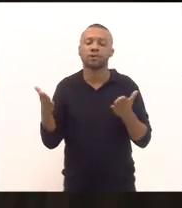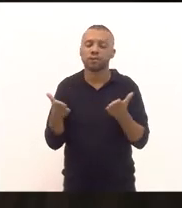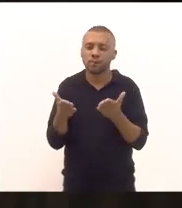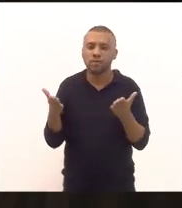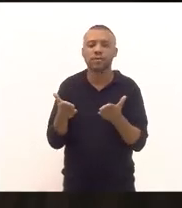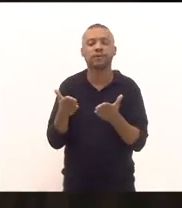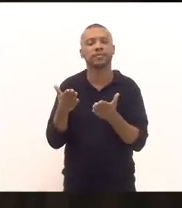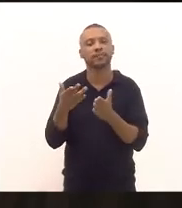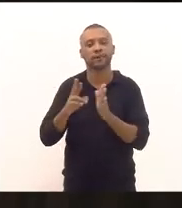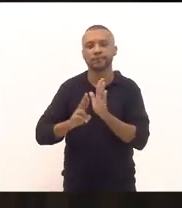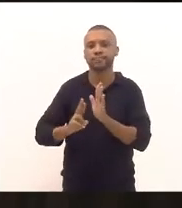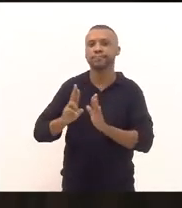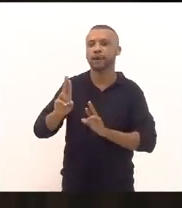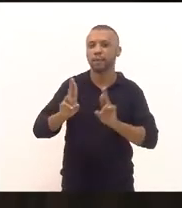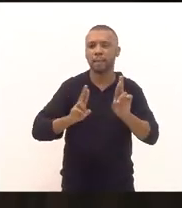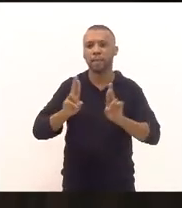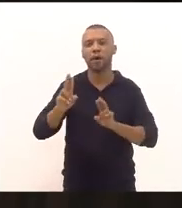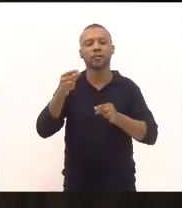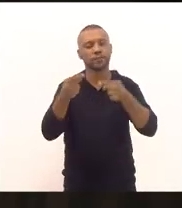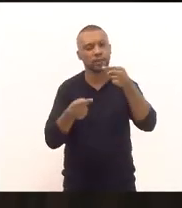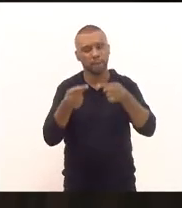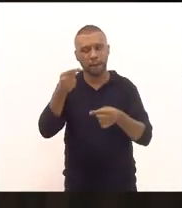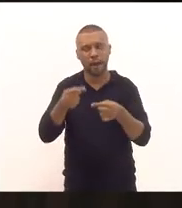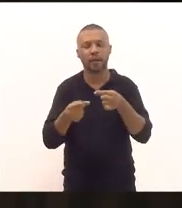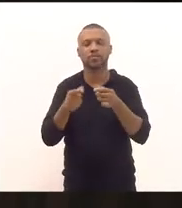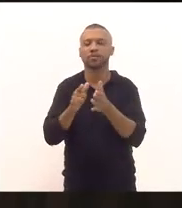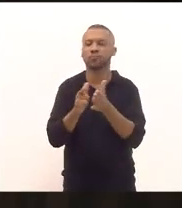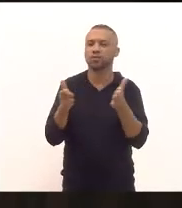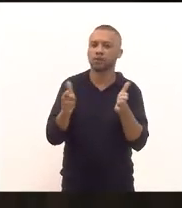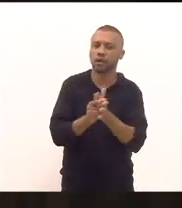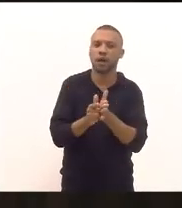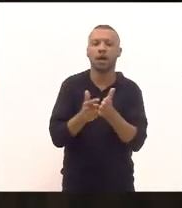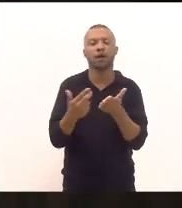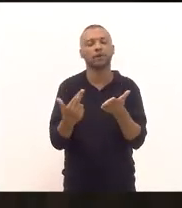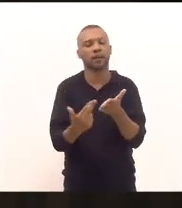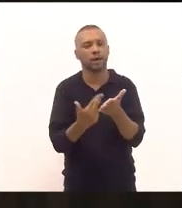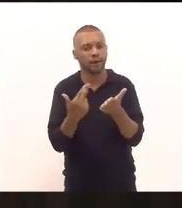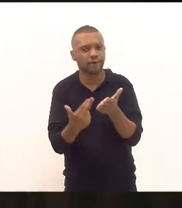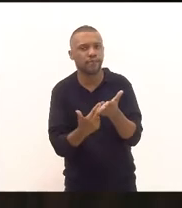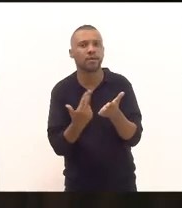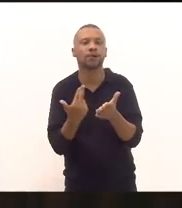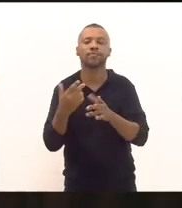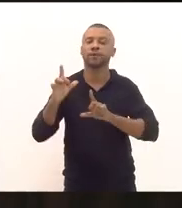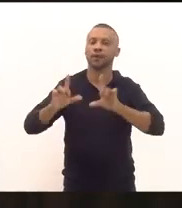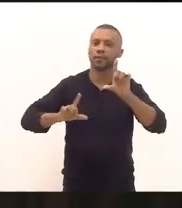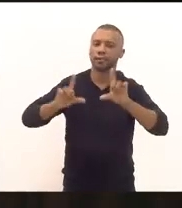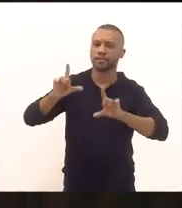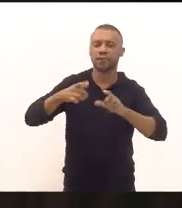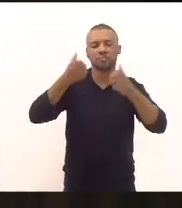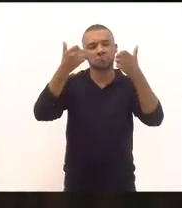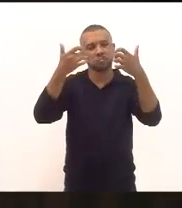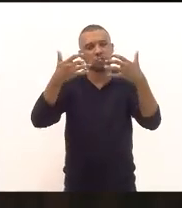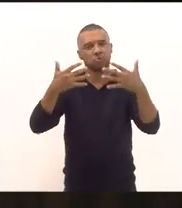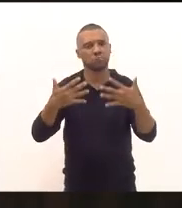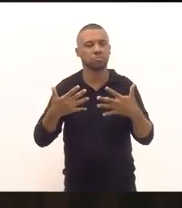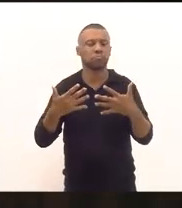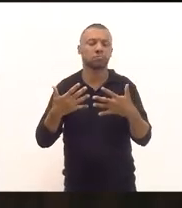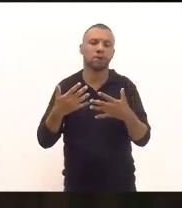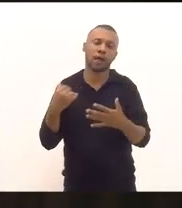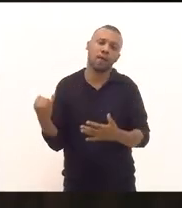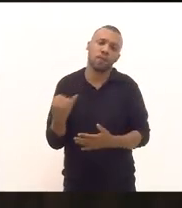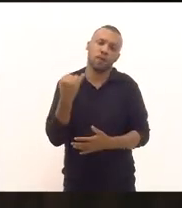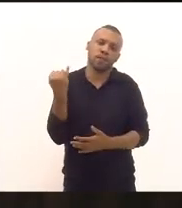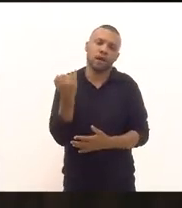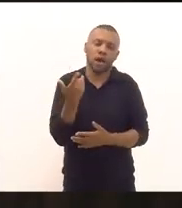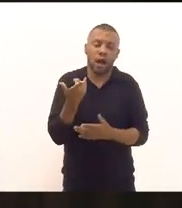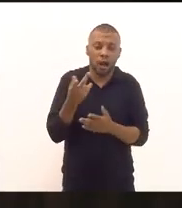aí de debate nos jornais nas revistas da TV e o quanto que é fundamental né a gente não vê